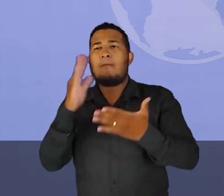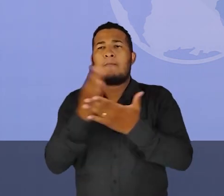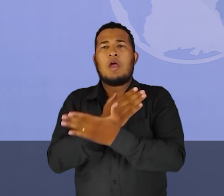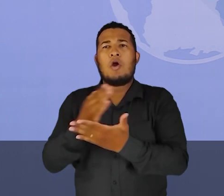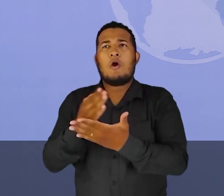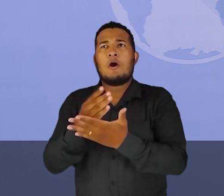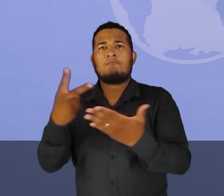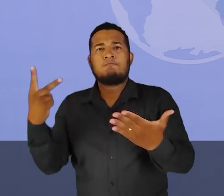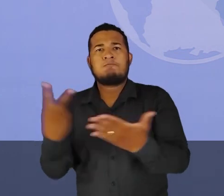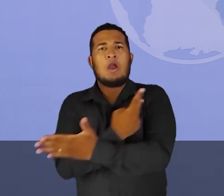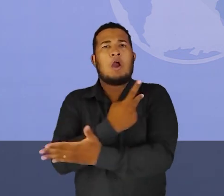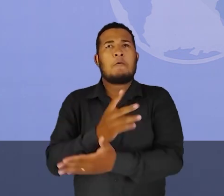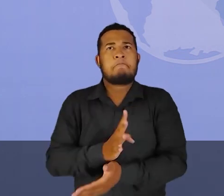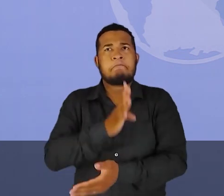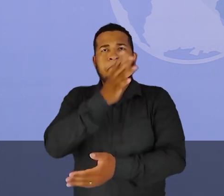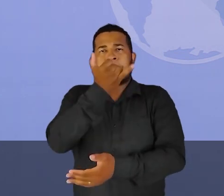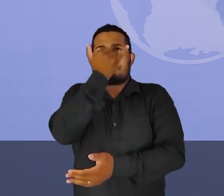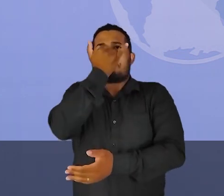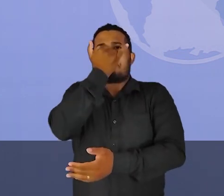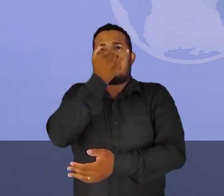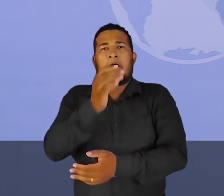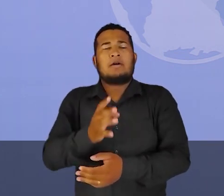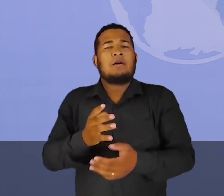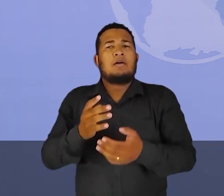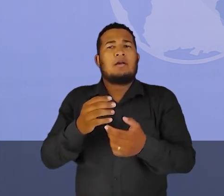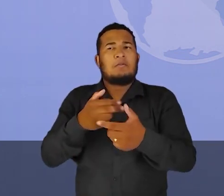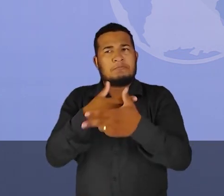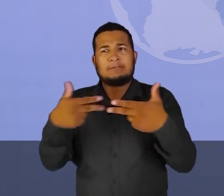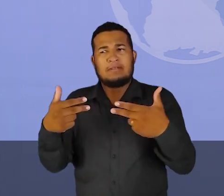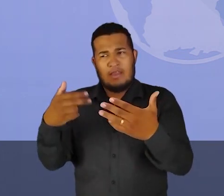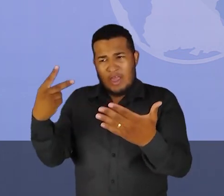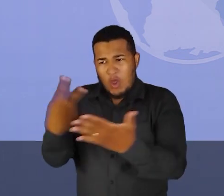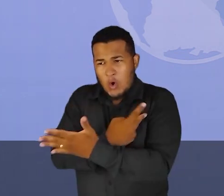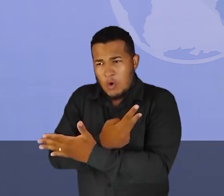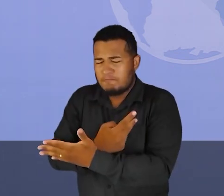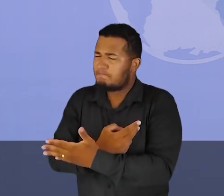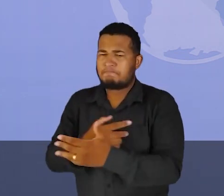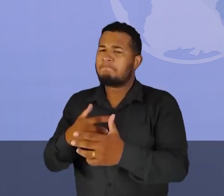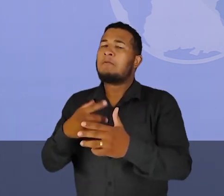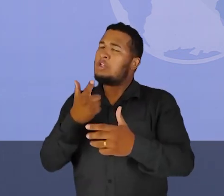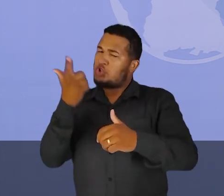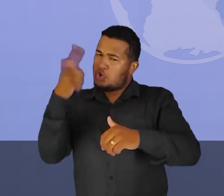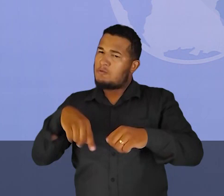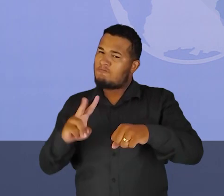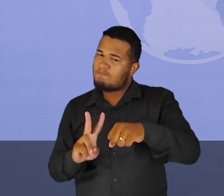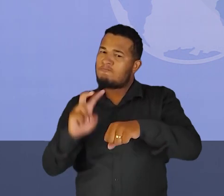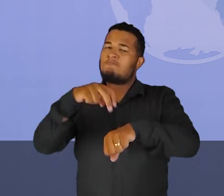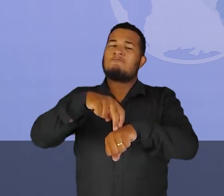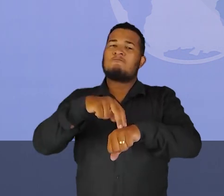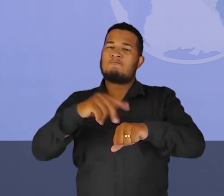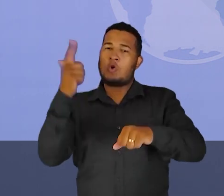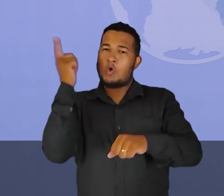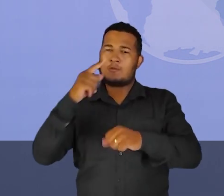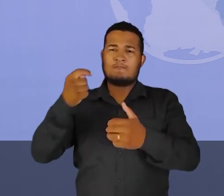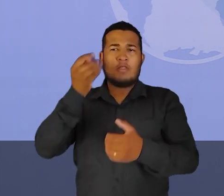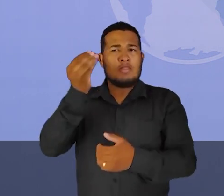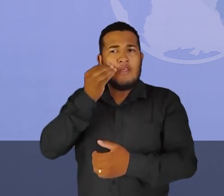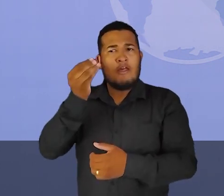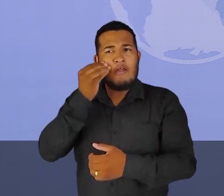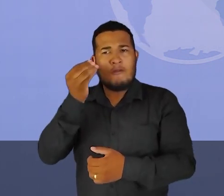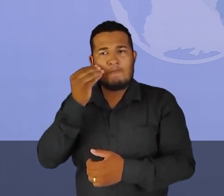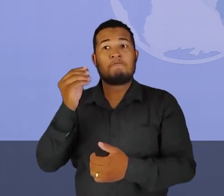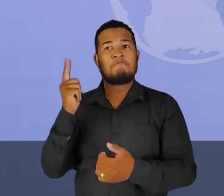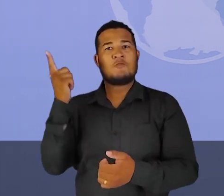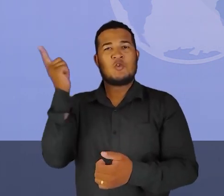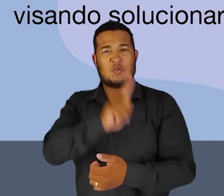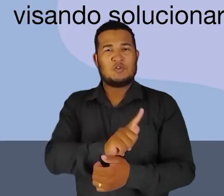naquela situação, você tem que levantar de novo, tem que erguer a cabeça e tem que tentar novamente para conseguir o êxito naquela situação. Vamos continuar